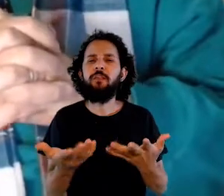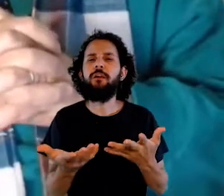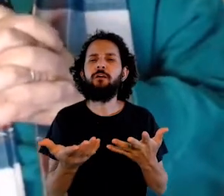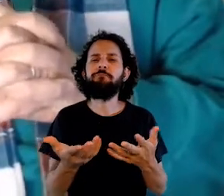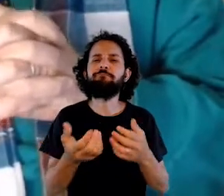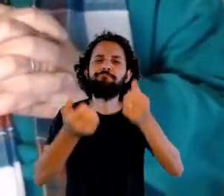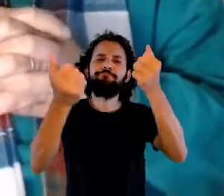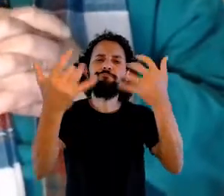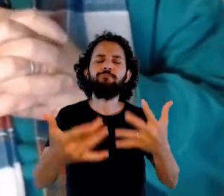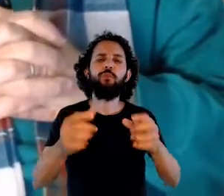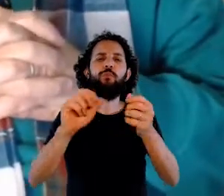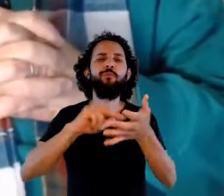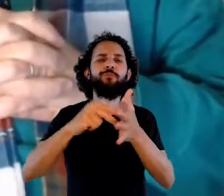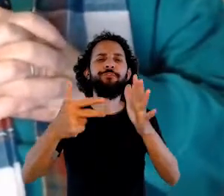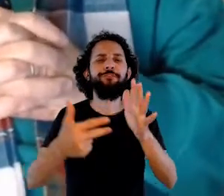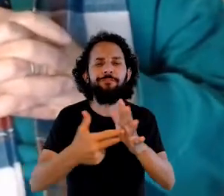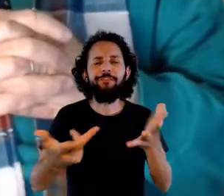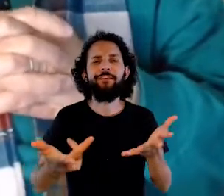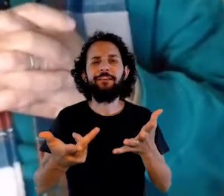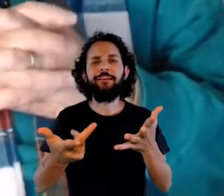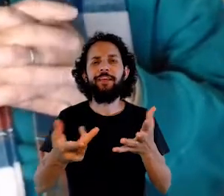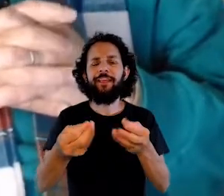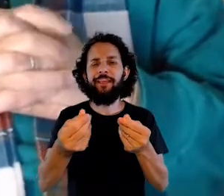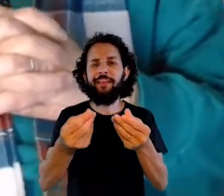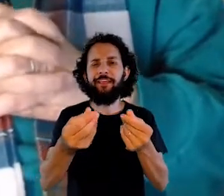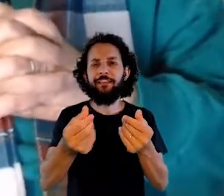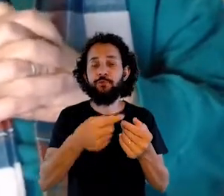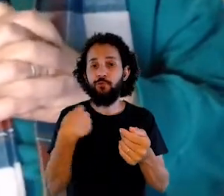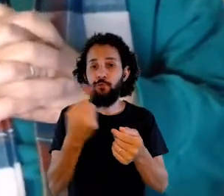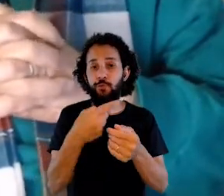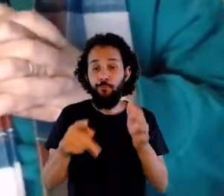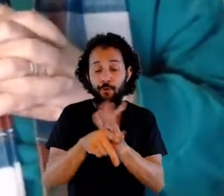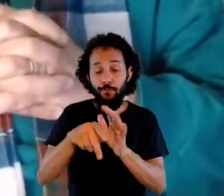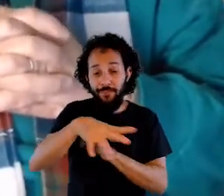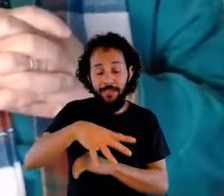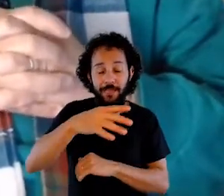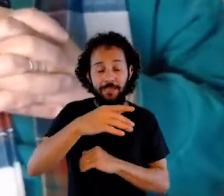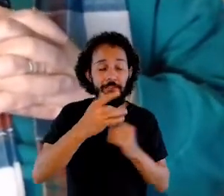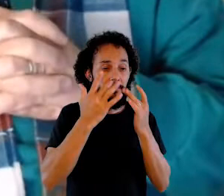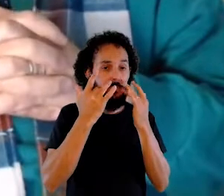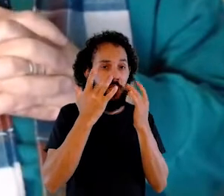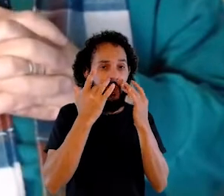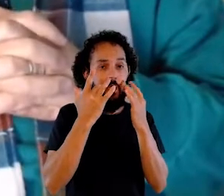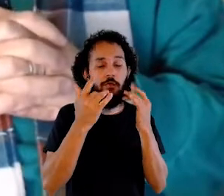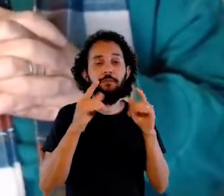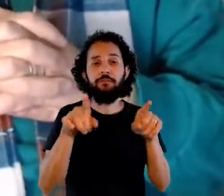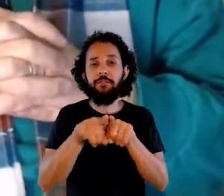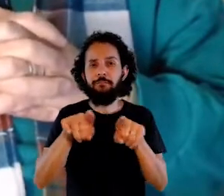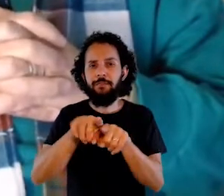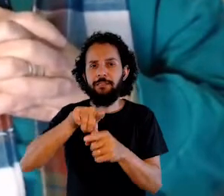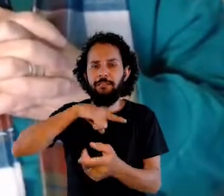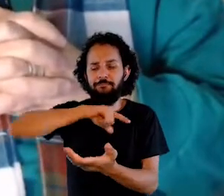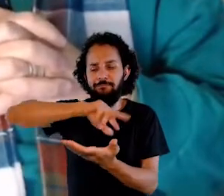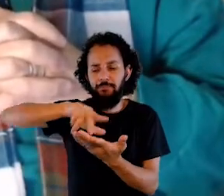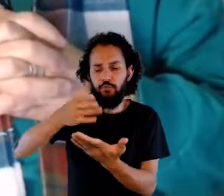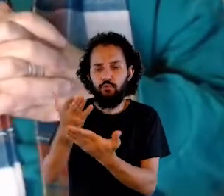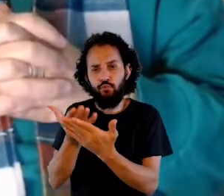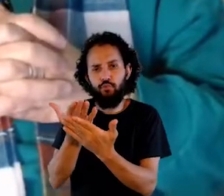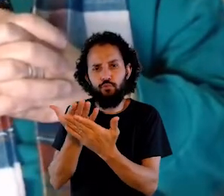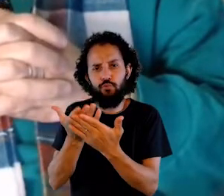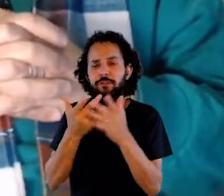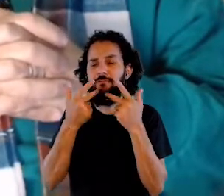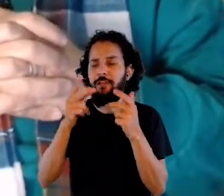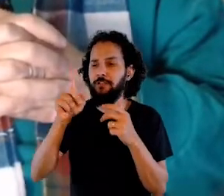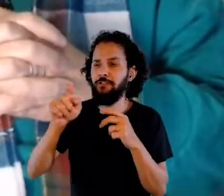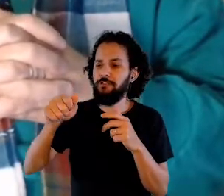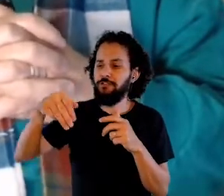isso a gente na área do teatro também, né, tem vários estudos que reconhecem o xamã como o primeiro